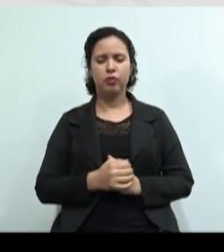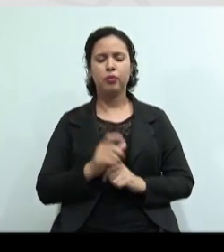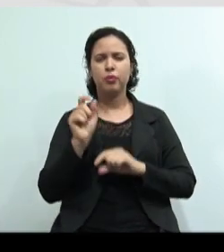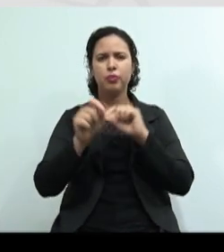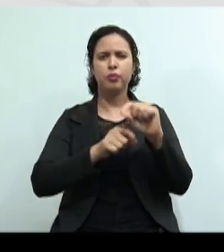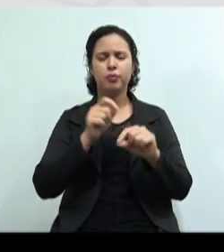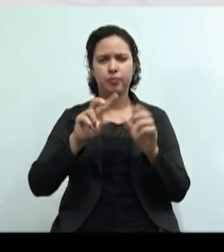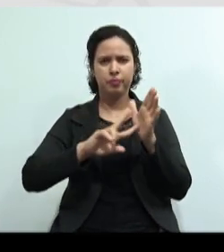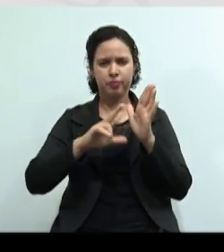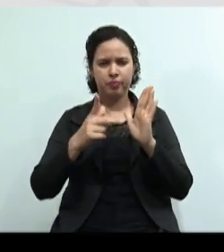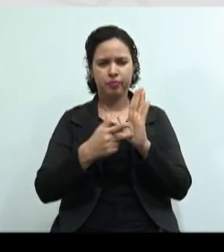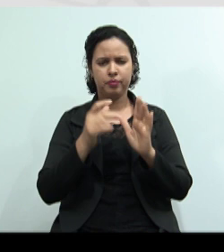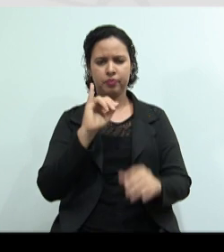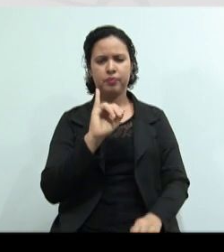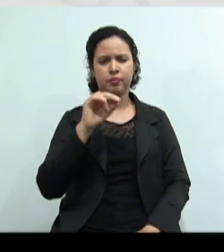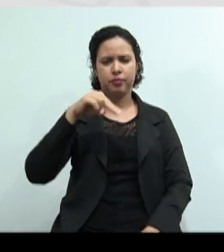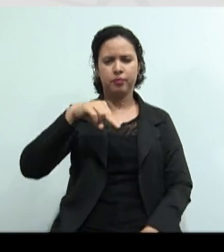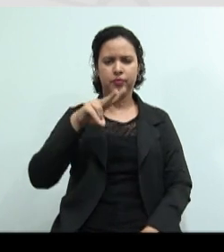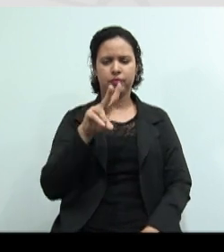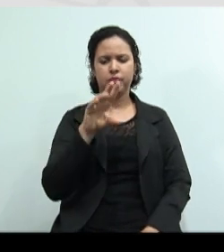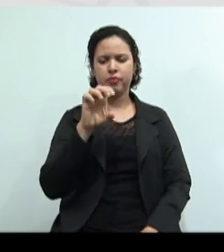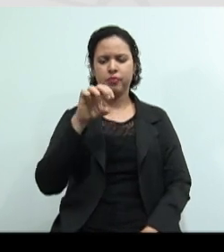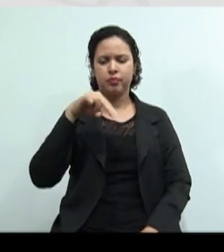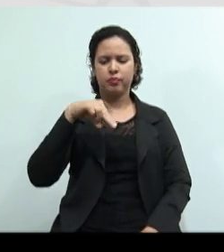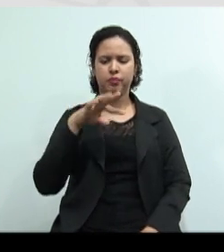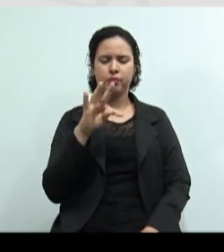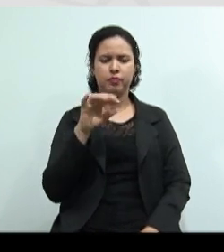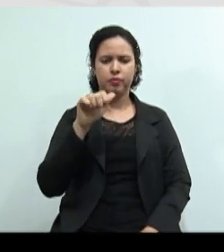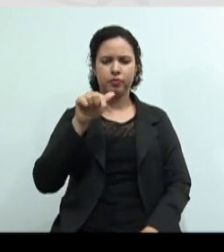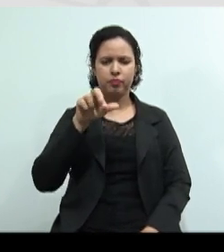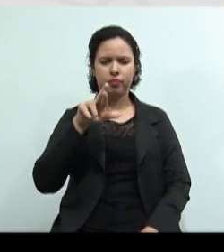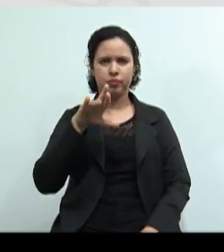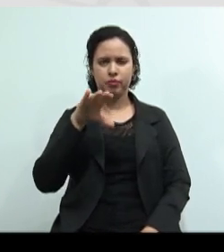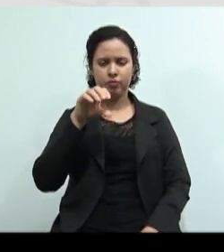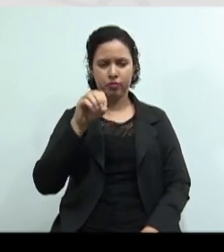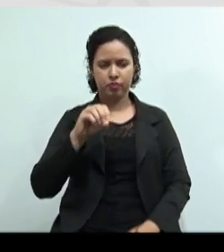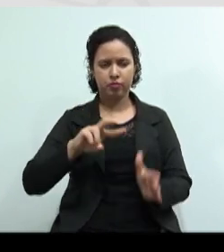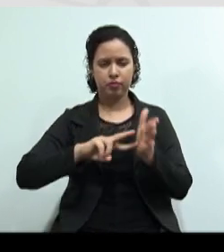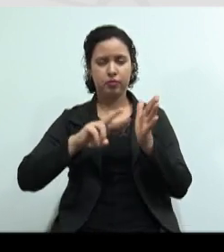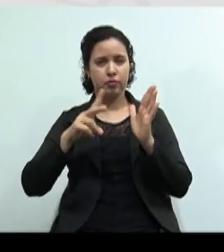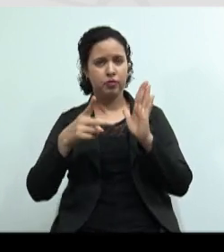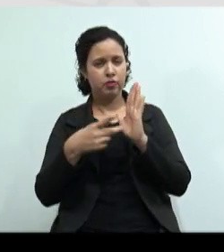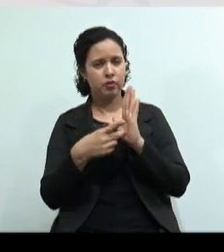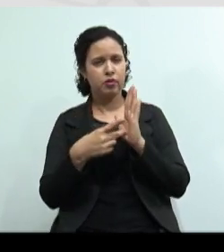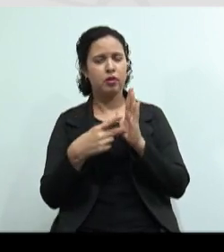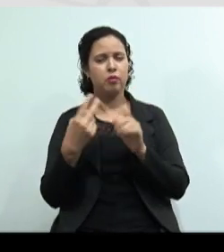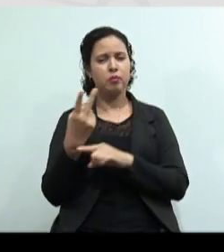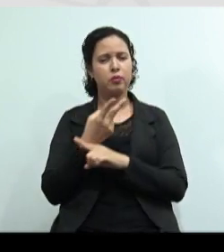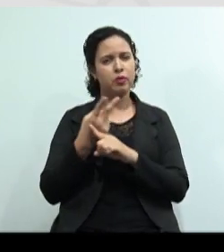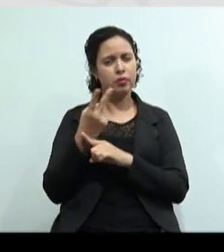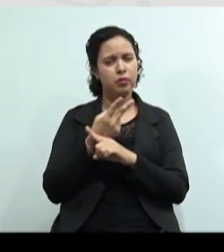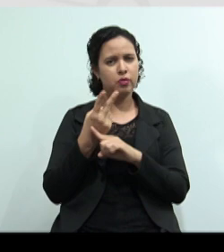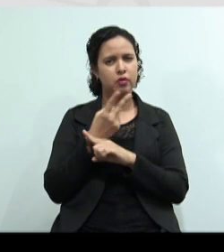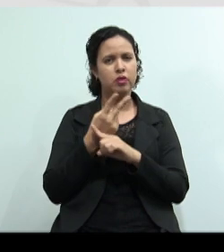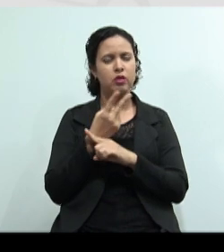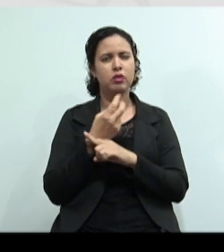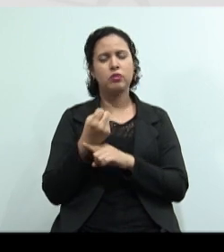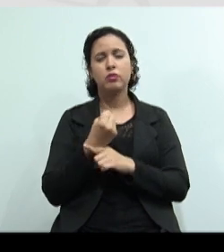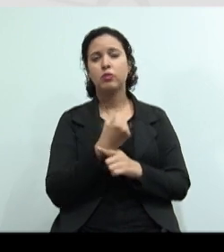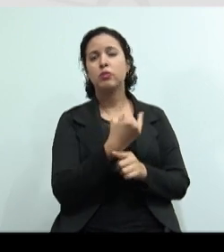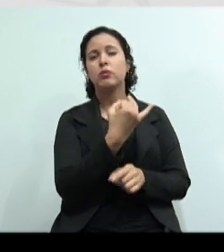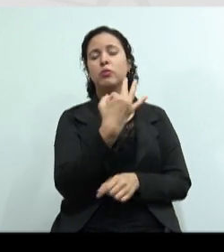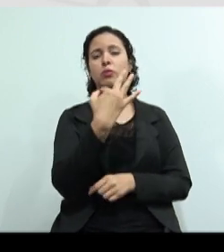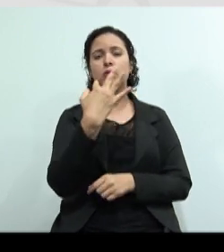de materiais, o que é inventariar. Significa levantar, mensurar as